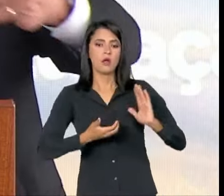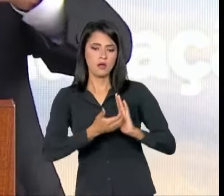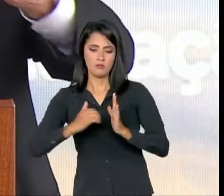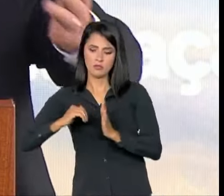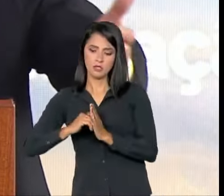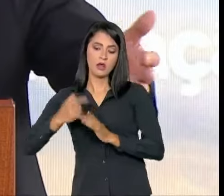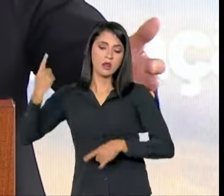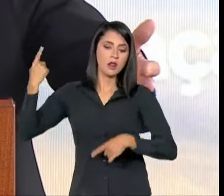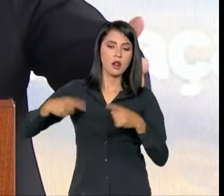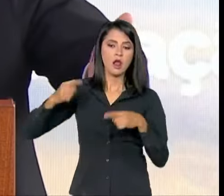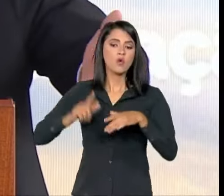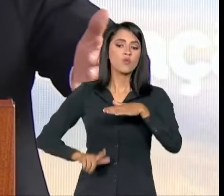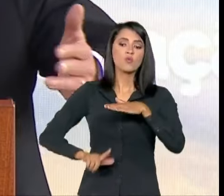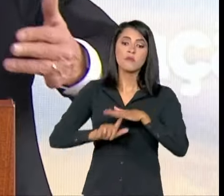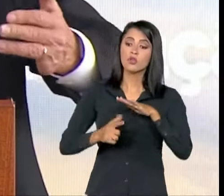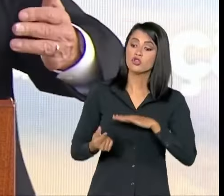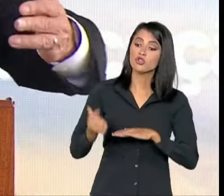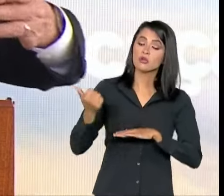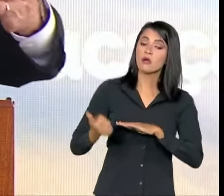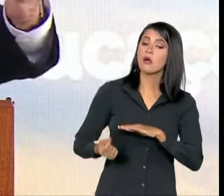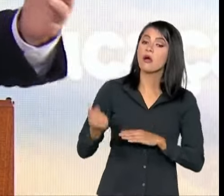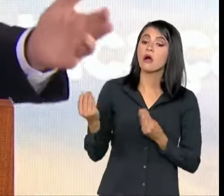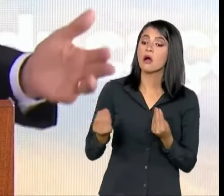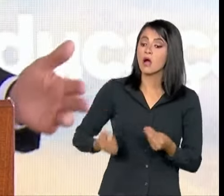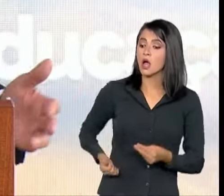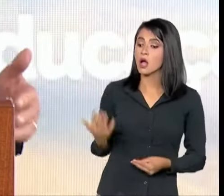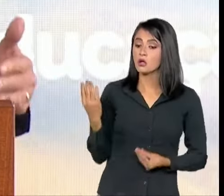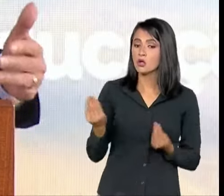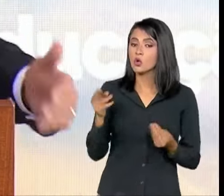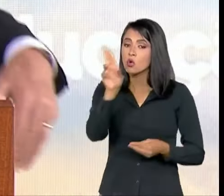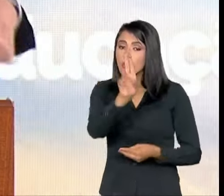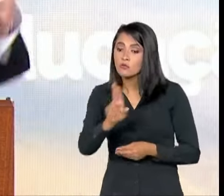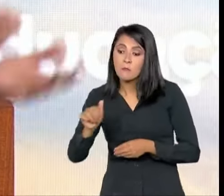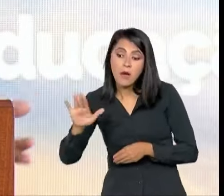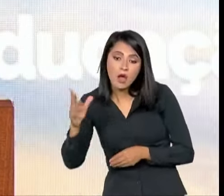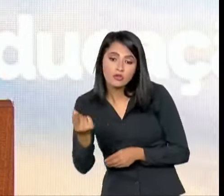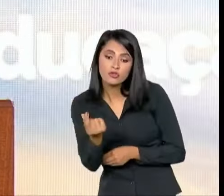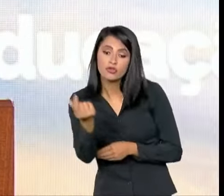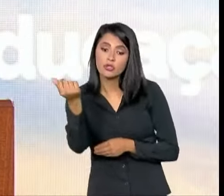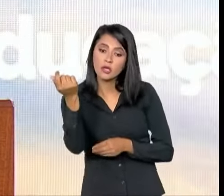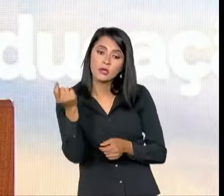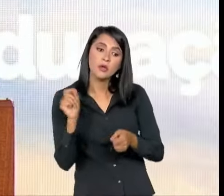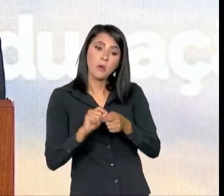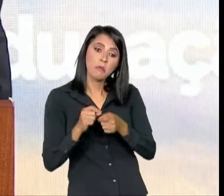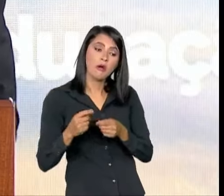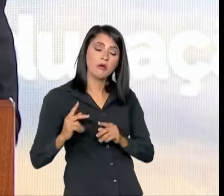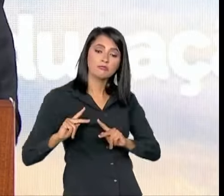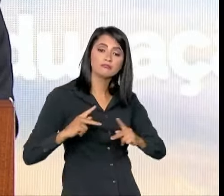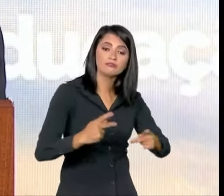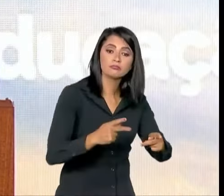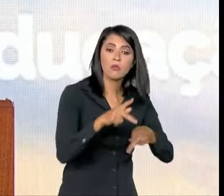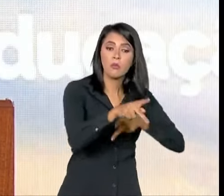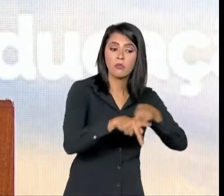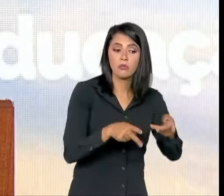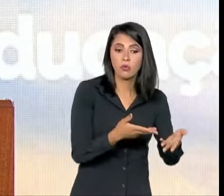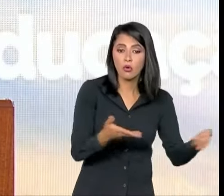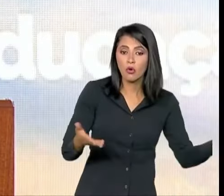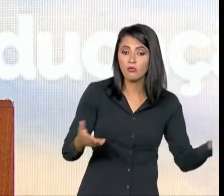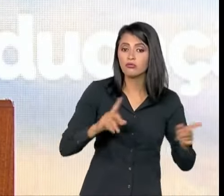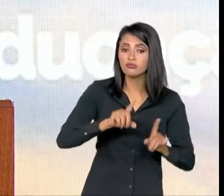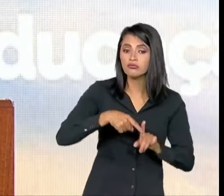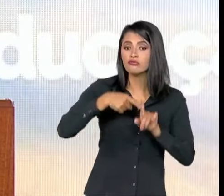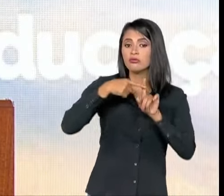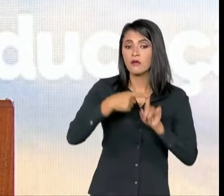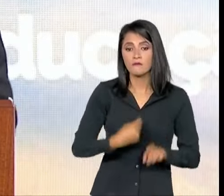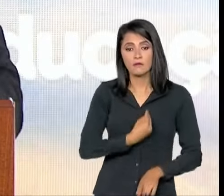Senado esse limite de gasto, e vamos ter como é que a gente pode utilizar mais dinheiro para fazer mais benefício para o povo. O que é importante é